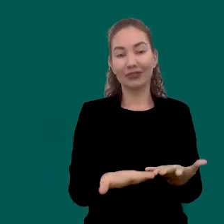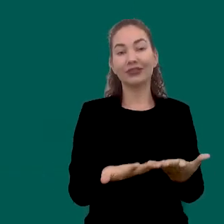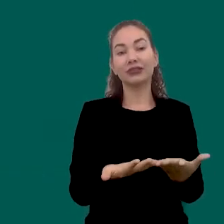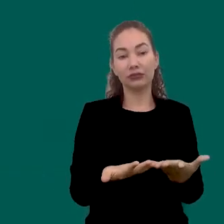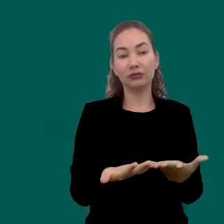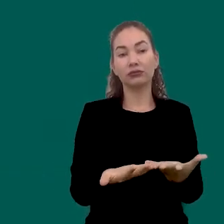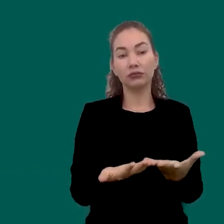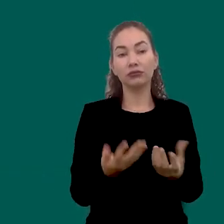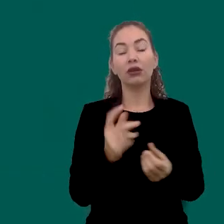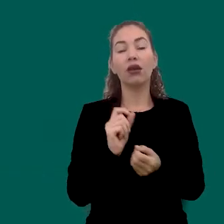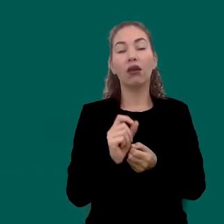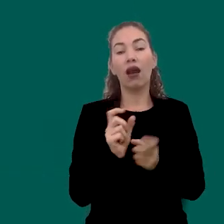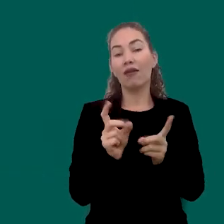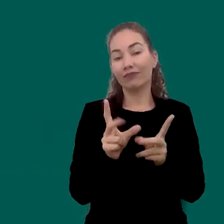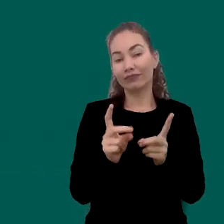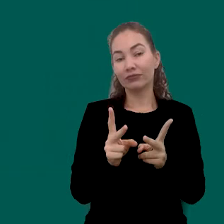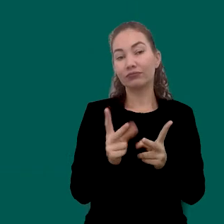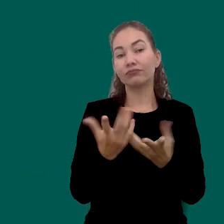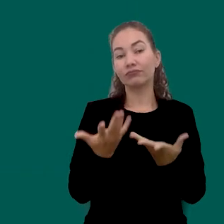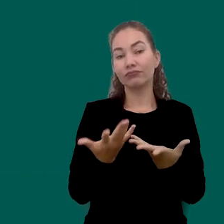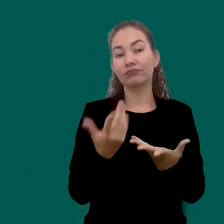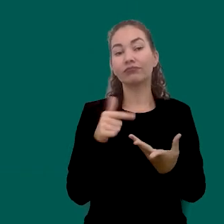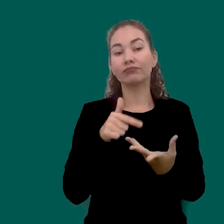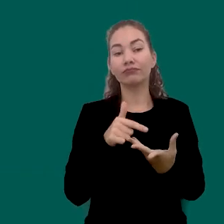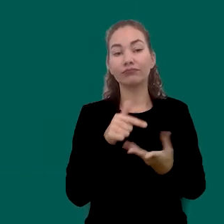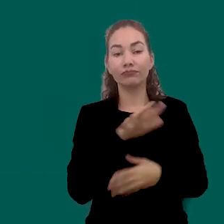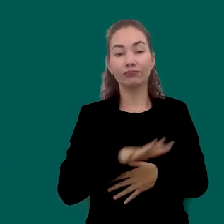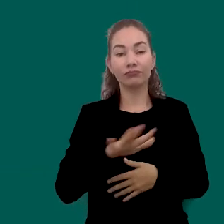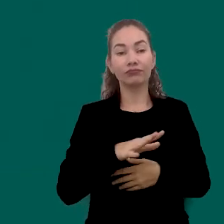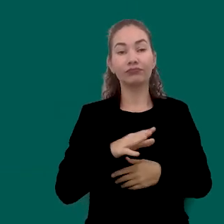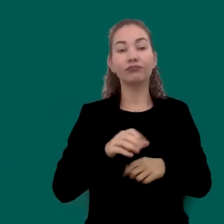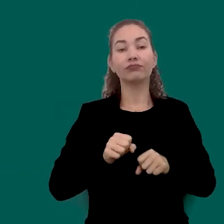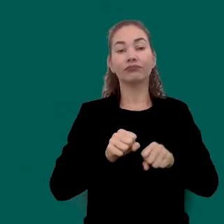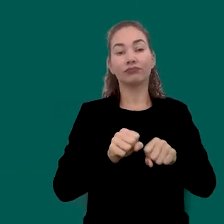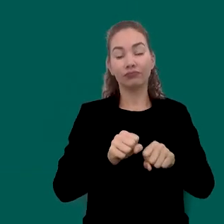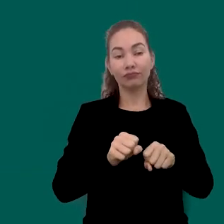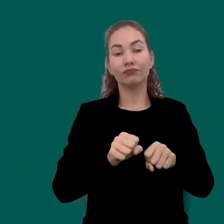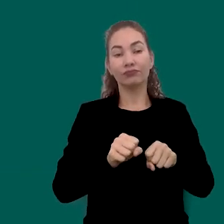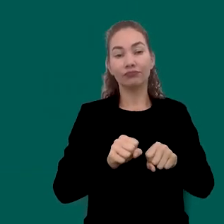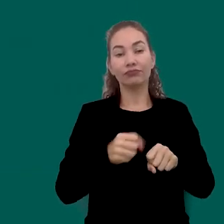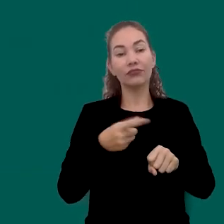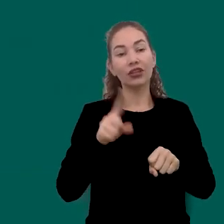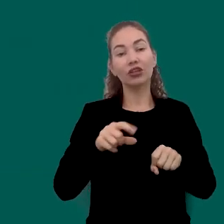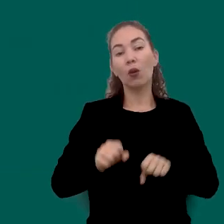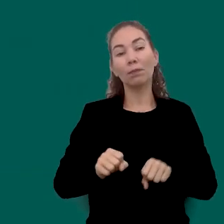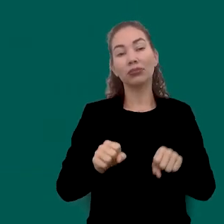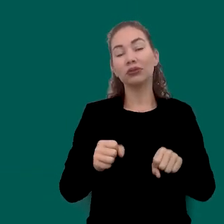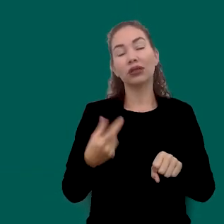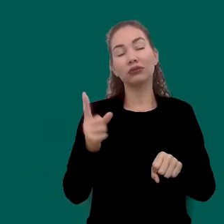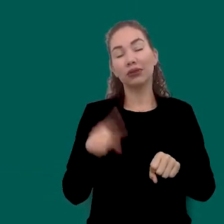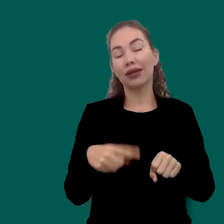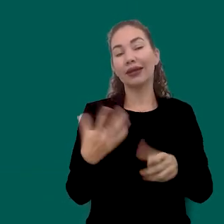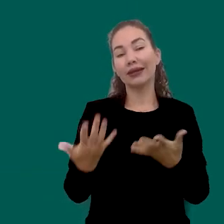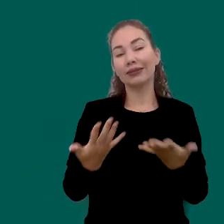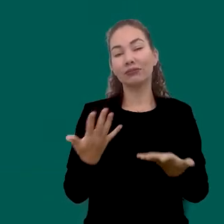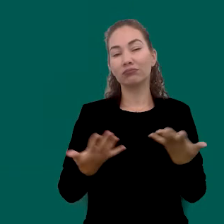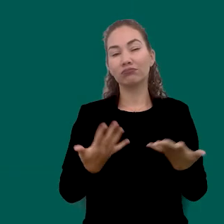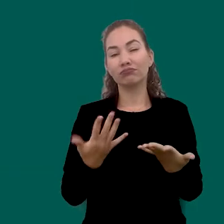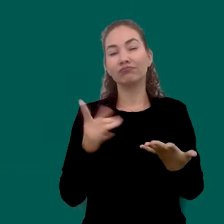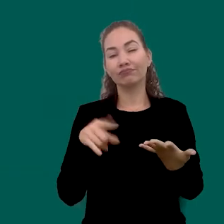o comércio, né, desse segmento de mercado, que não são necessariamente supermercadistas.